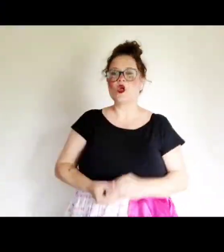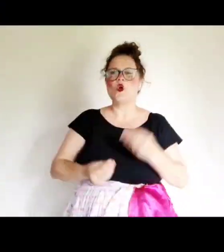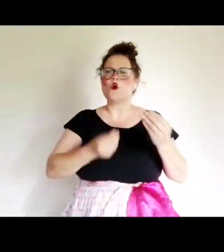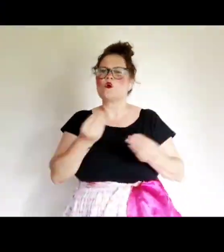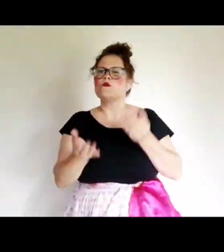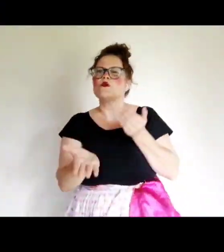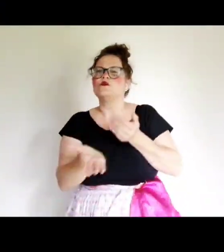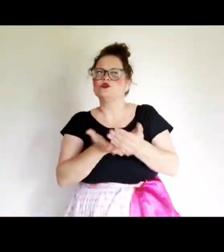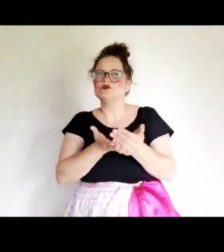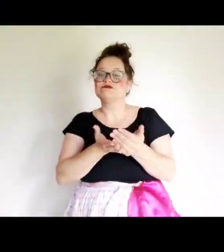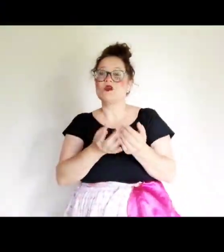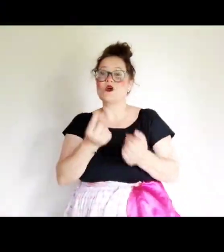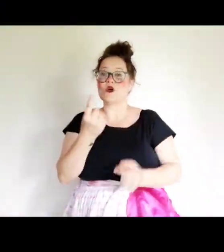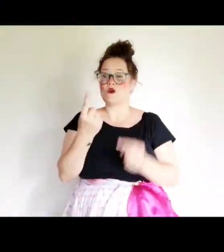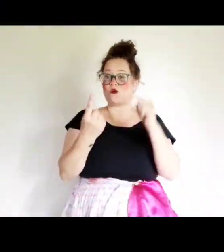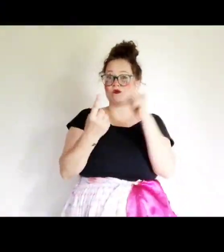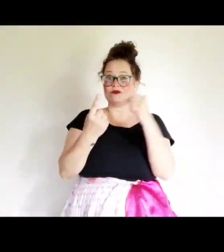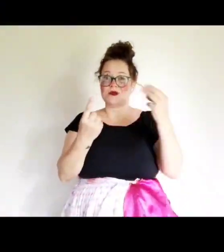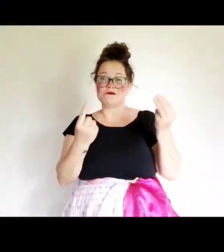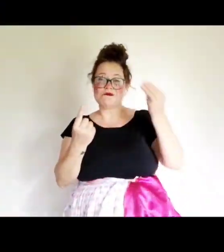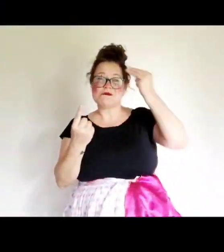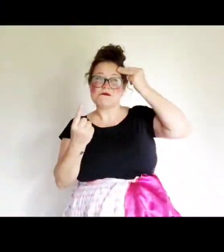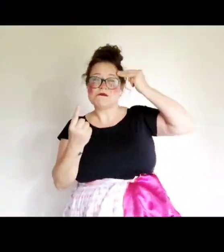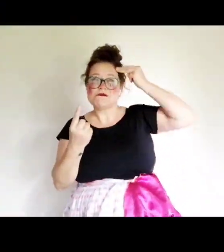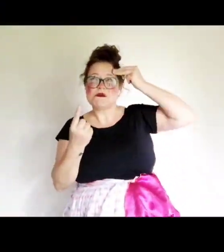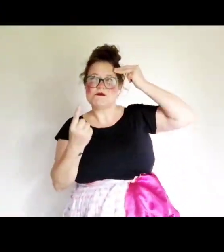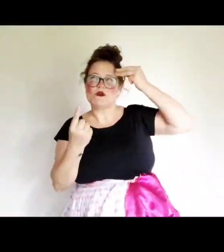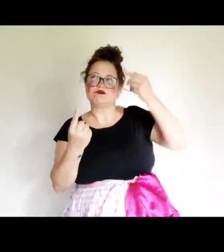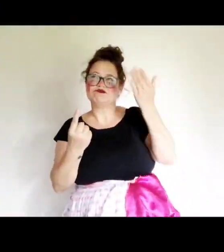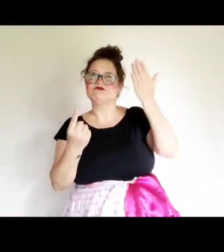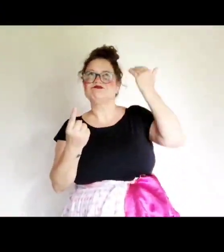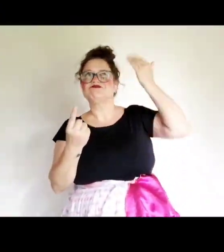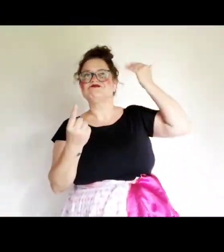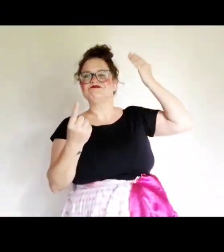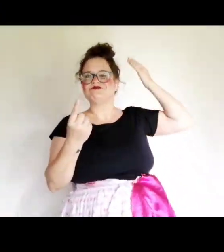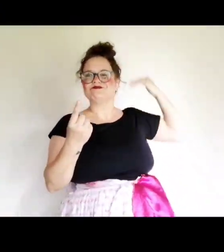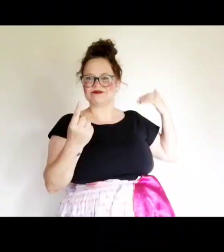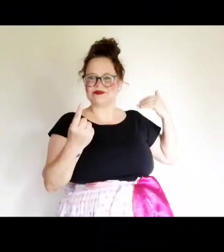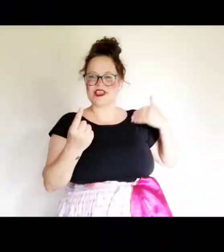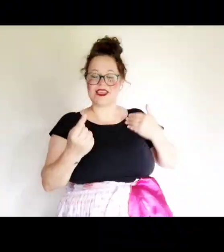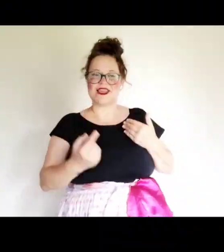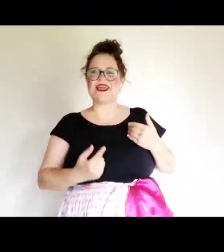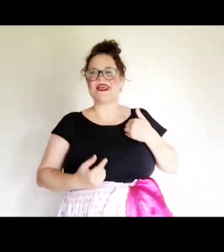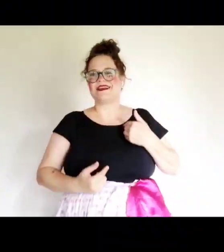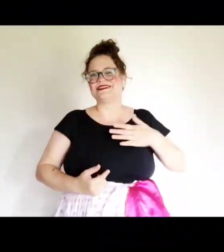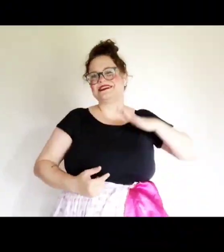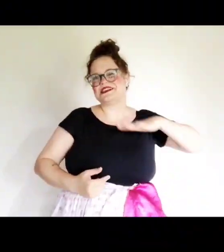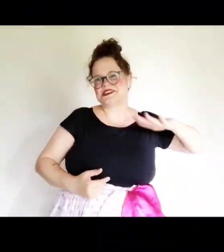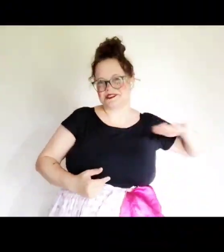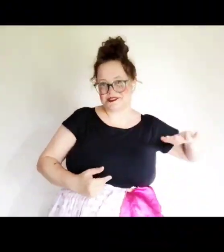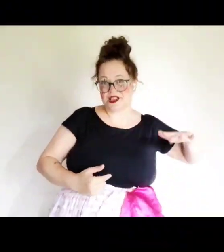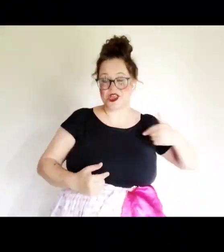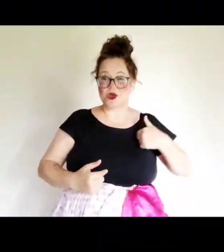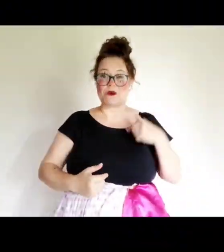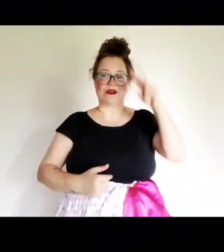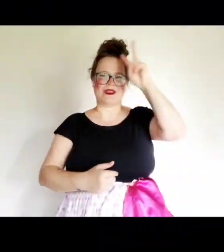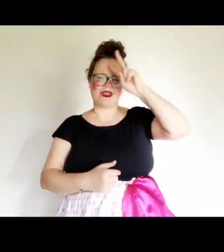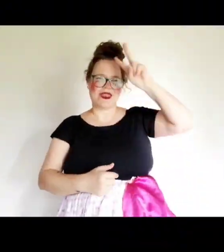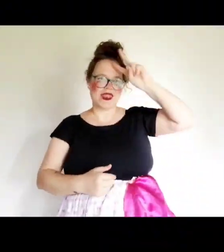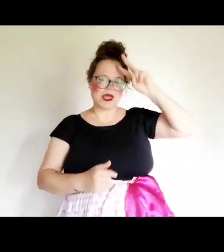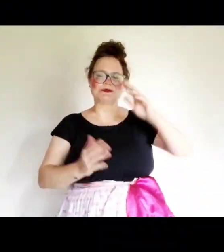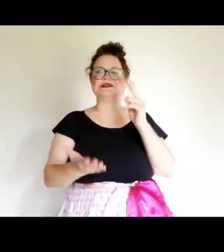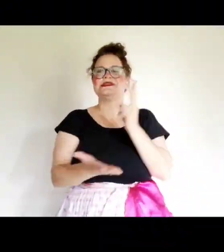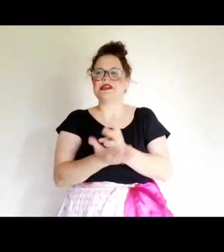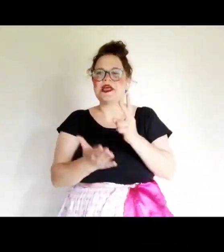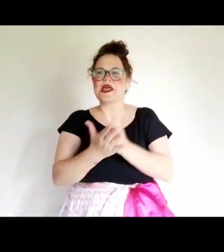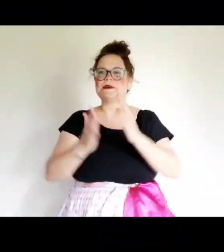Tudo começou com uma memória da minha infância. Eu lembro que eu passava todas as férias